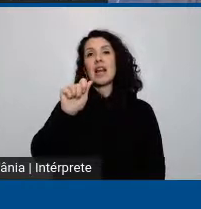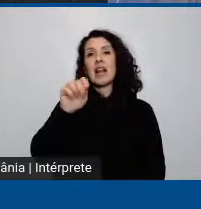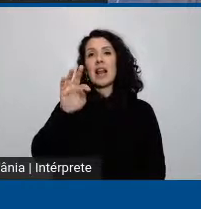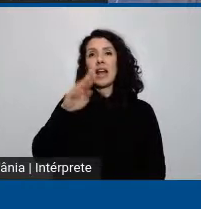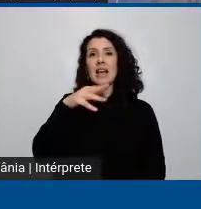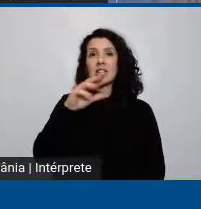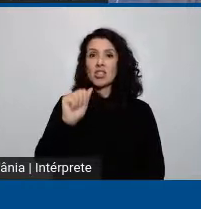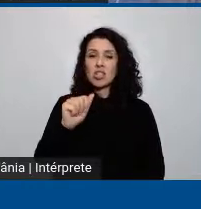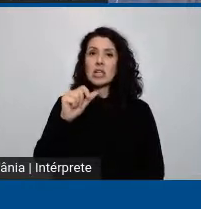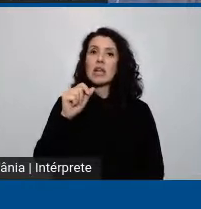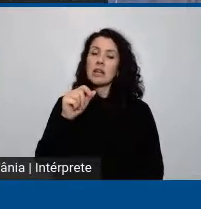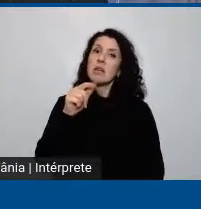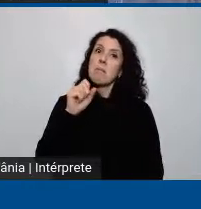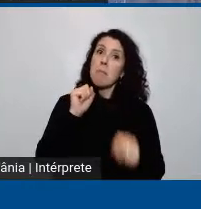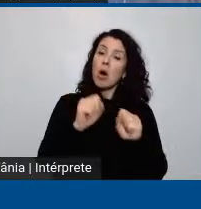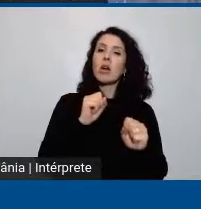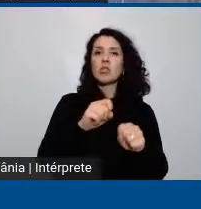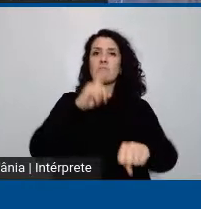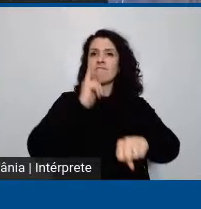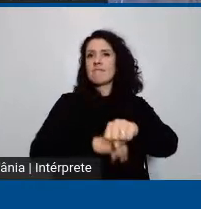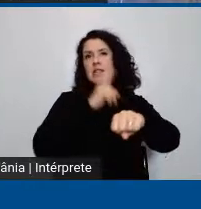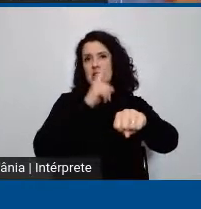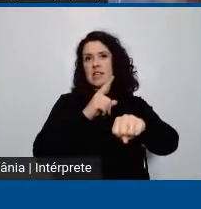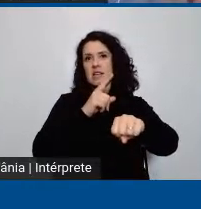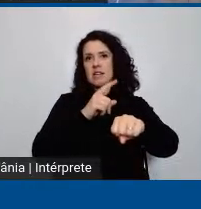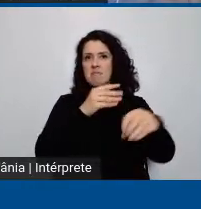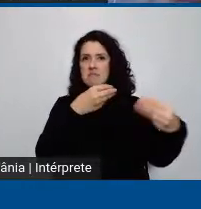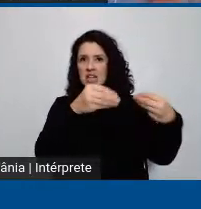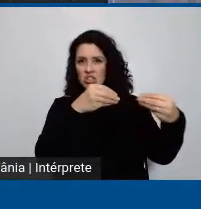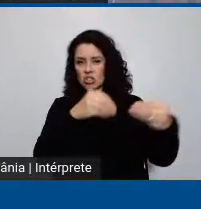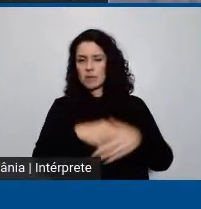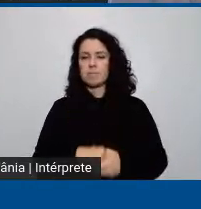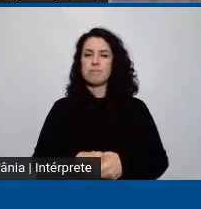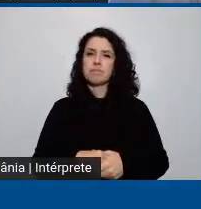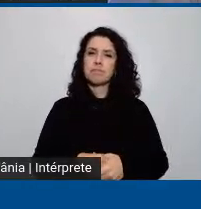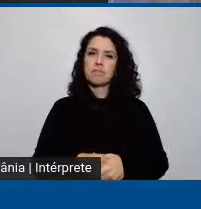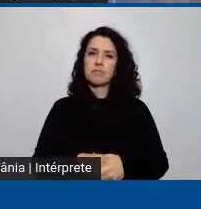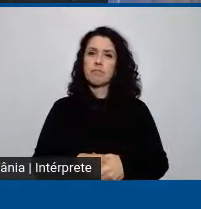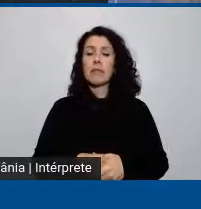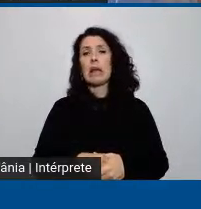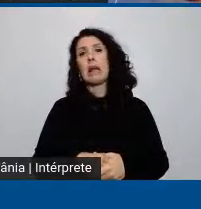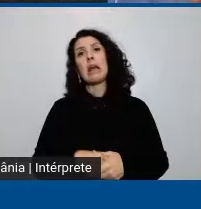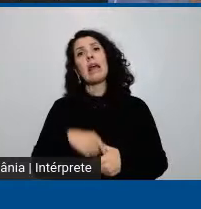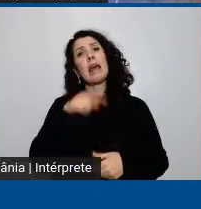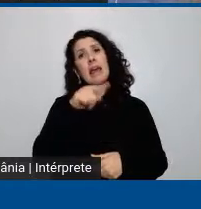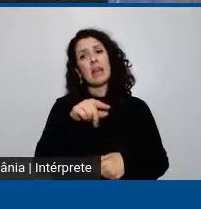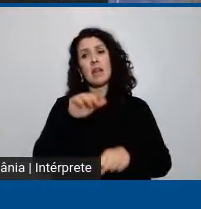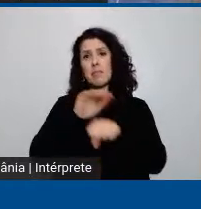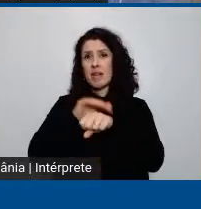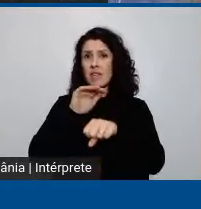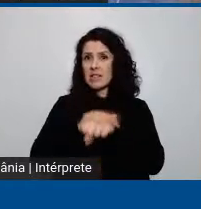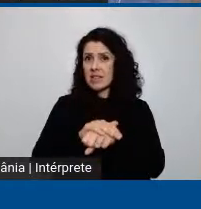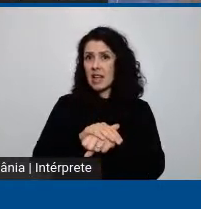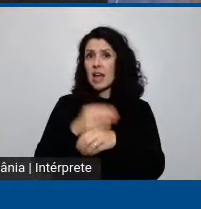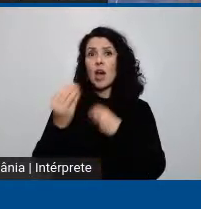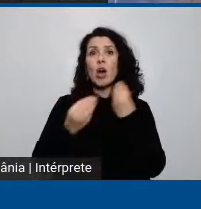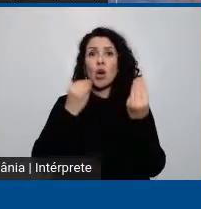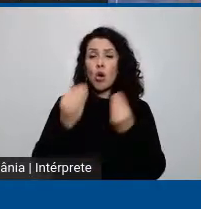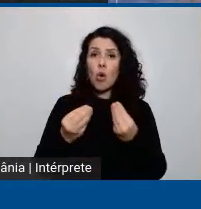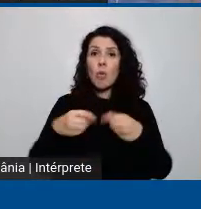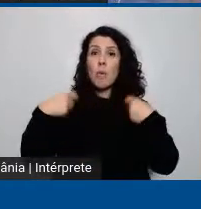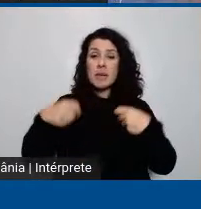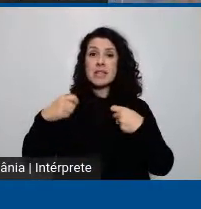tomadas instantâneas. Né, e é muito interessante, porque ele, para produzir estas imagens, ele precisa manter a sua prática